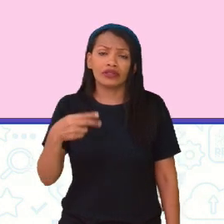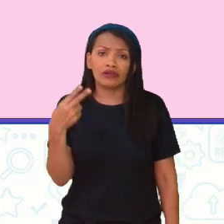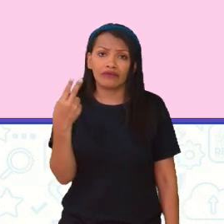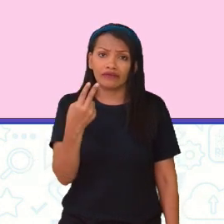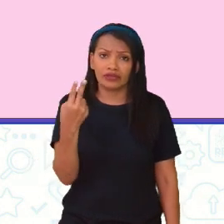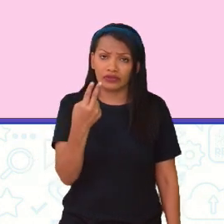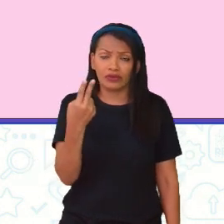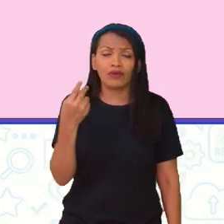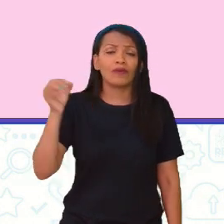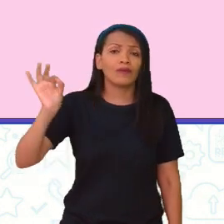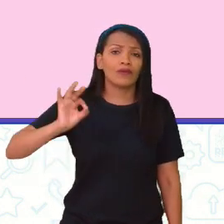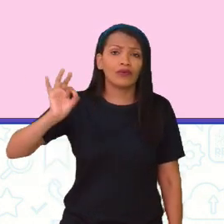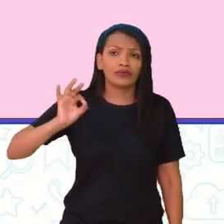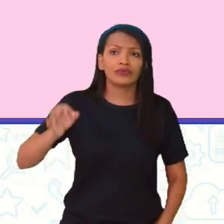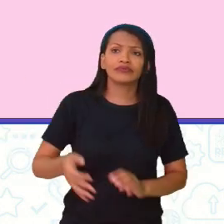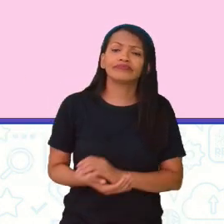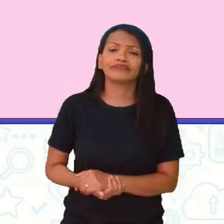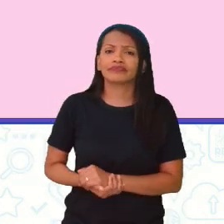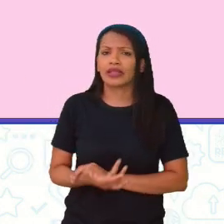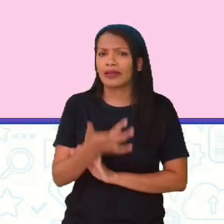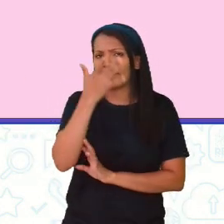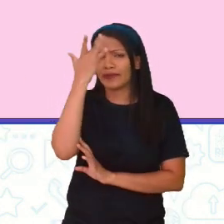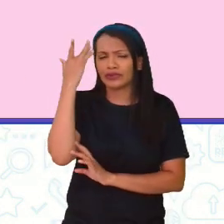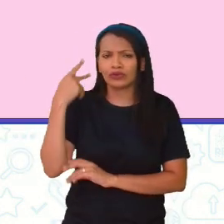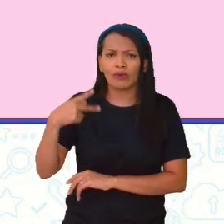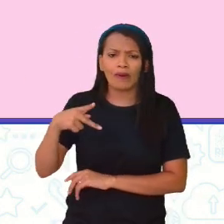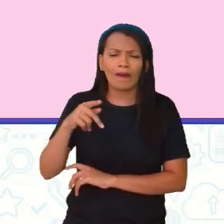45,22%. Parda,